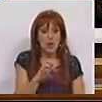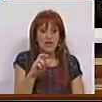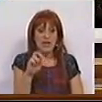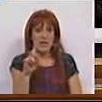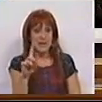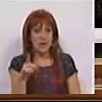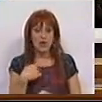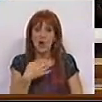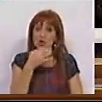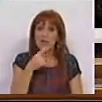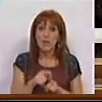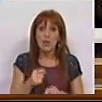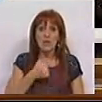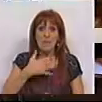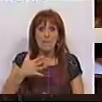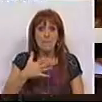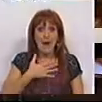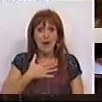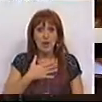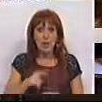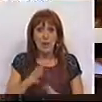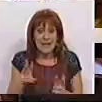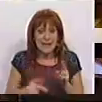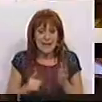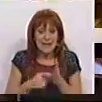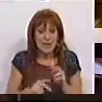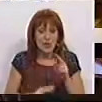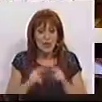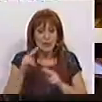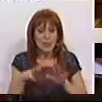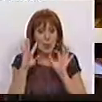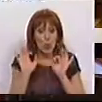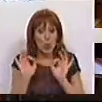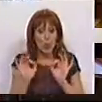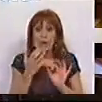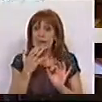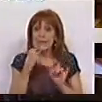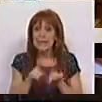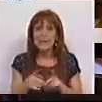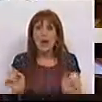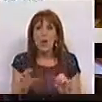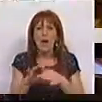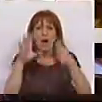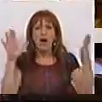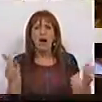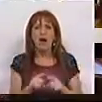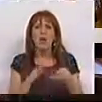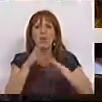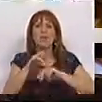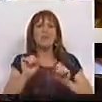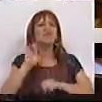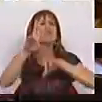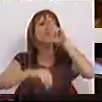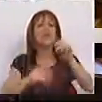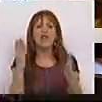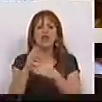1836, portanto estamos a falar de património que necessita de uma intervenção cuidada e que não tem a ver com uma intervenção